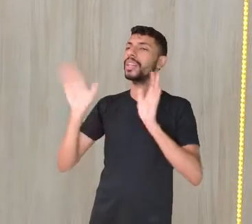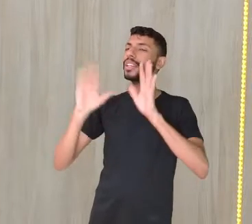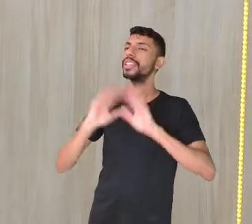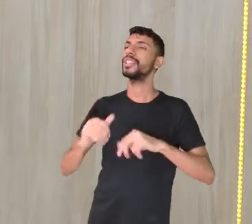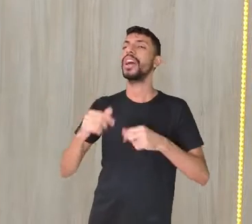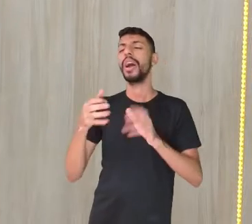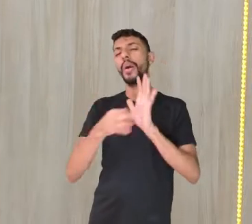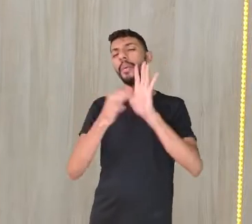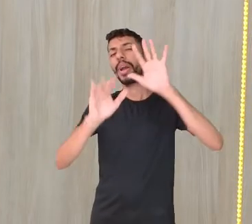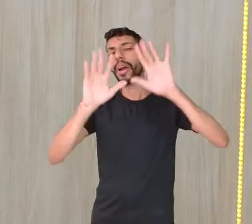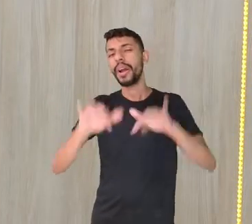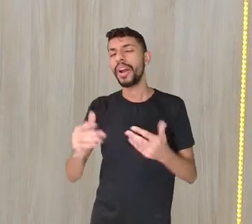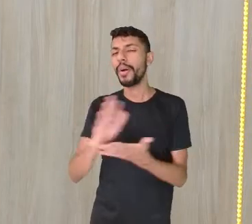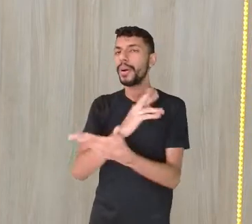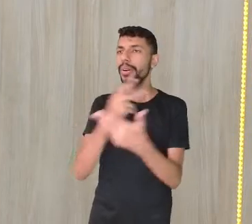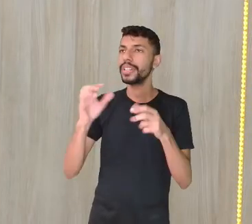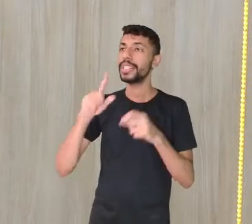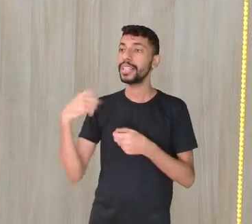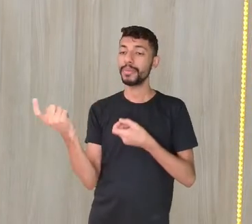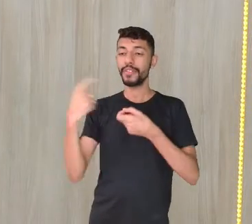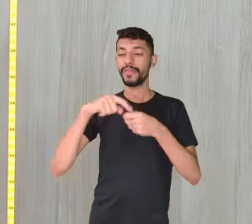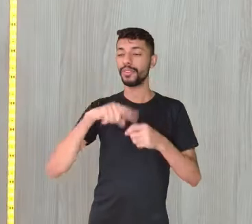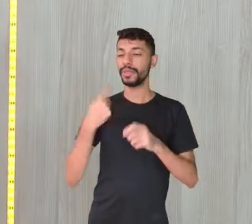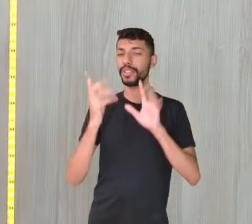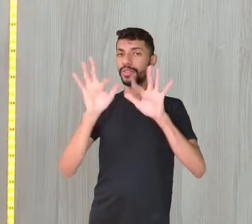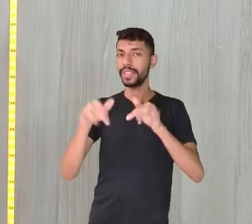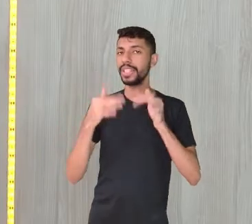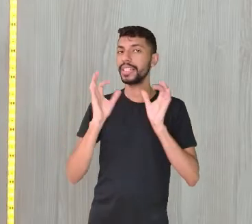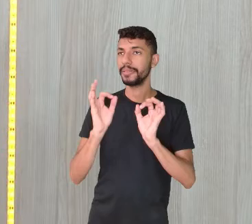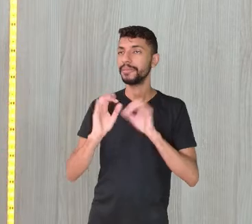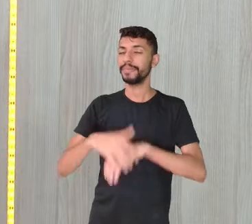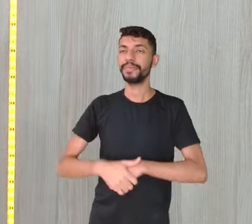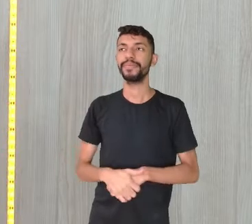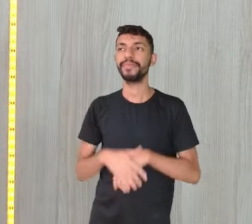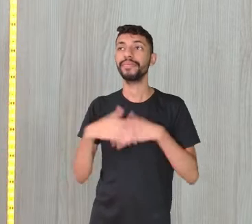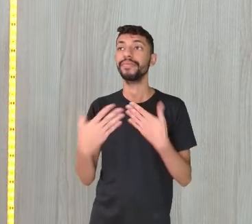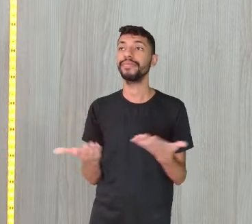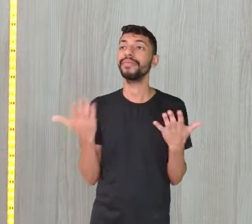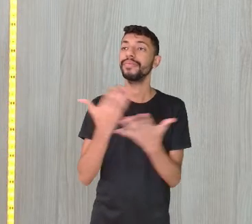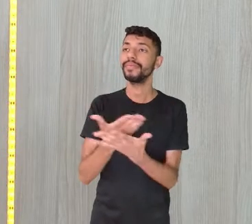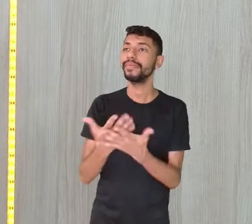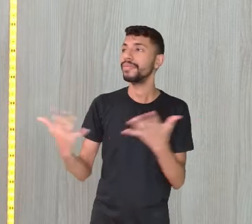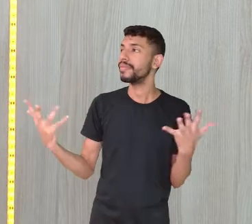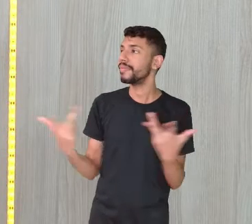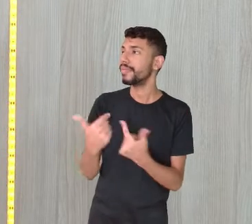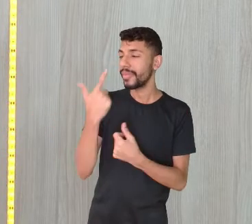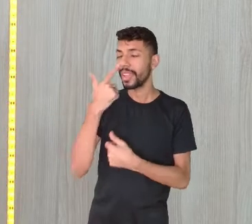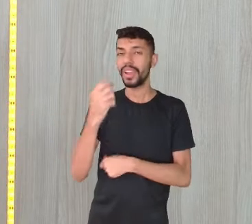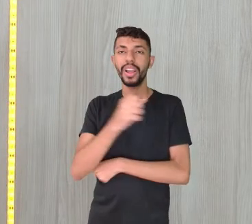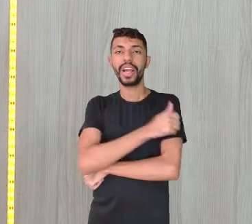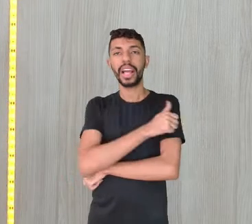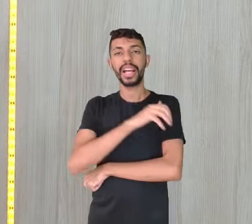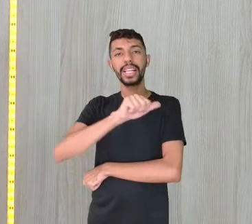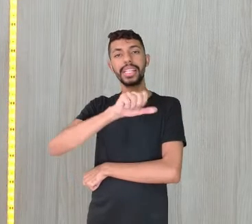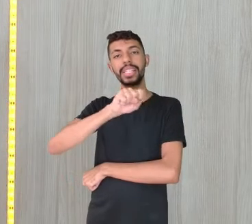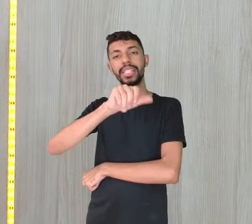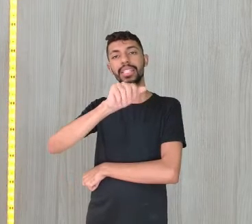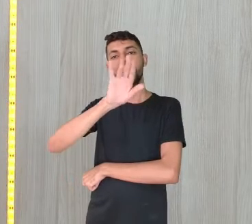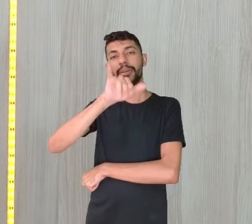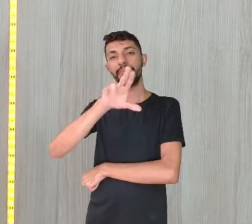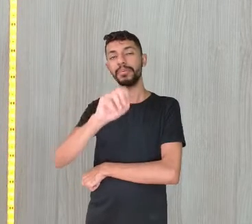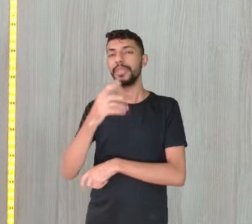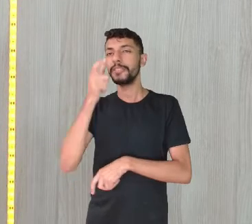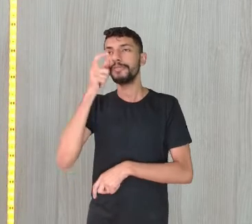e volto para a gente encerrar. Ok, pessoal? Bem, professora, é uma aula maravilhosa dessa. Sabino está achando muito interessante, só ele